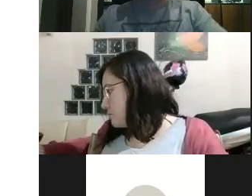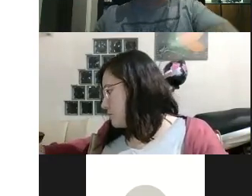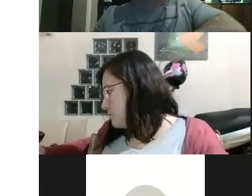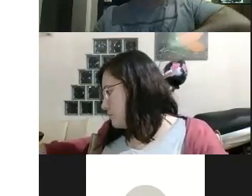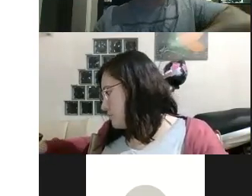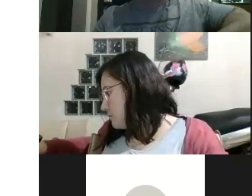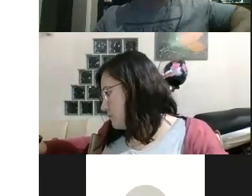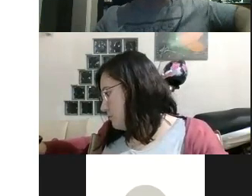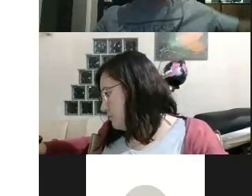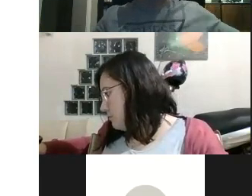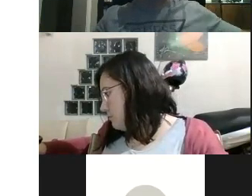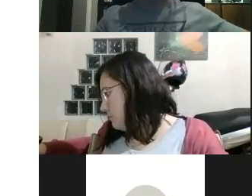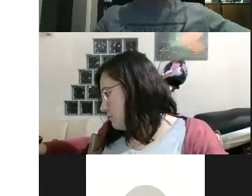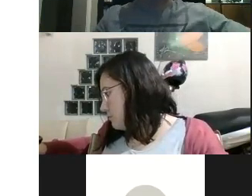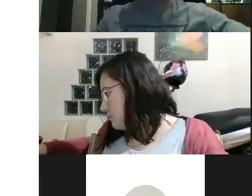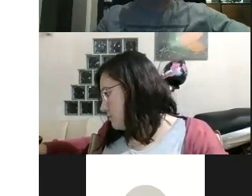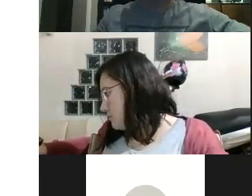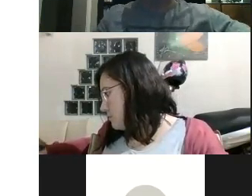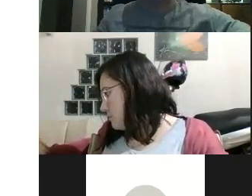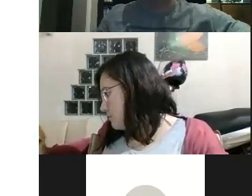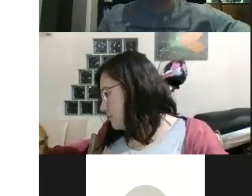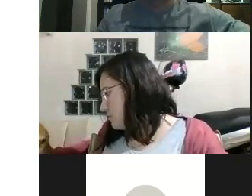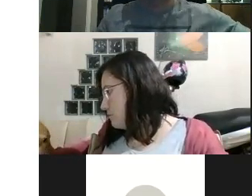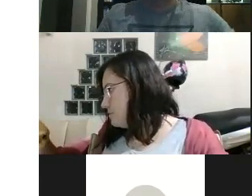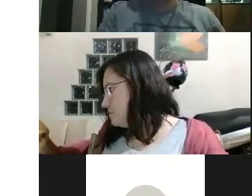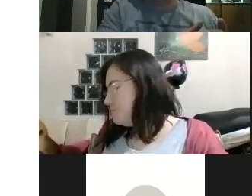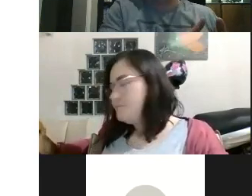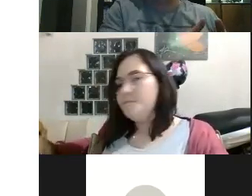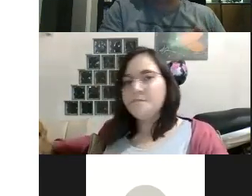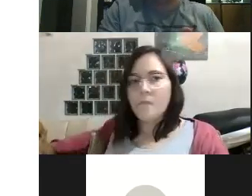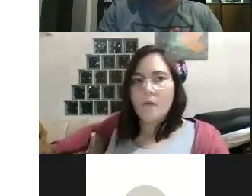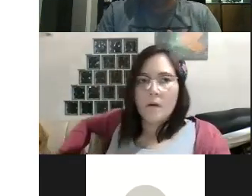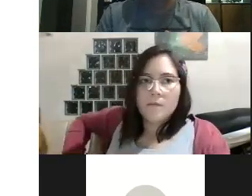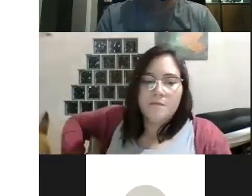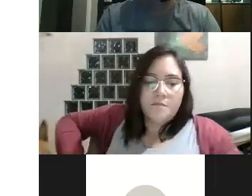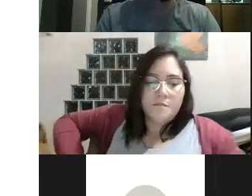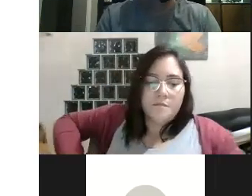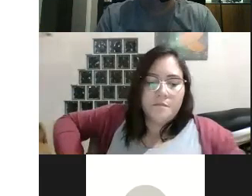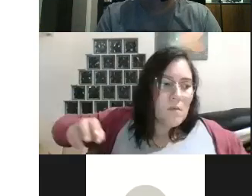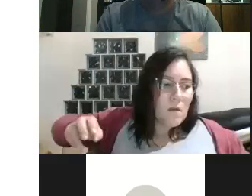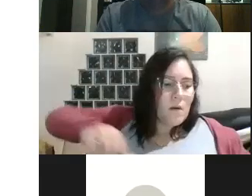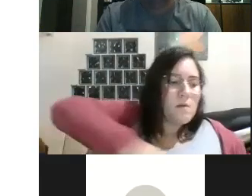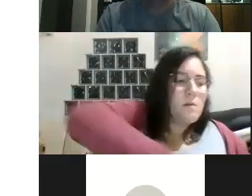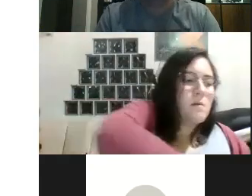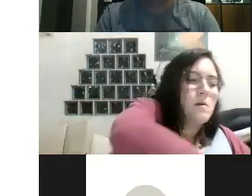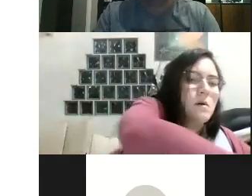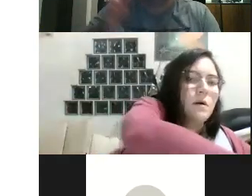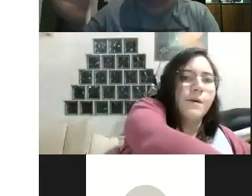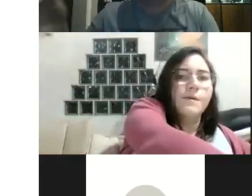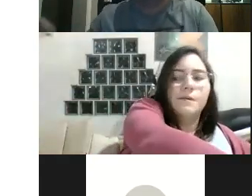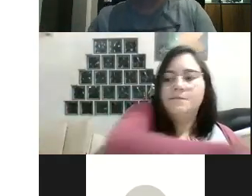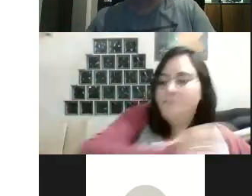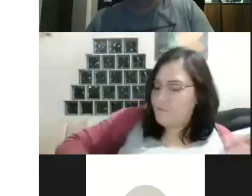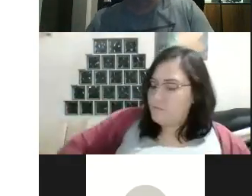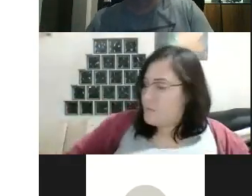nós estudamos o passado, tentamos entender como foi e supomos que